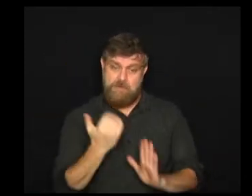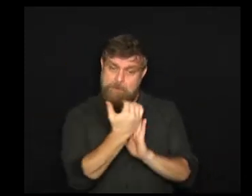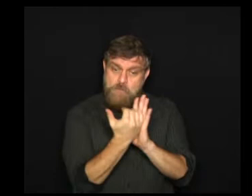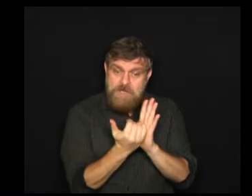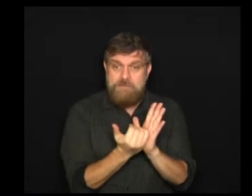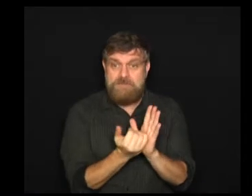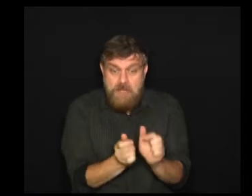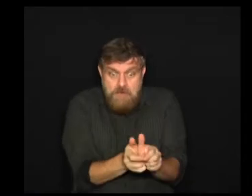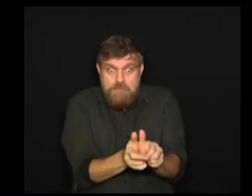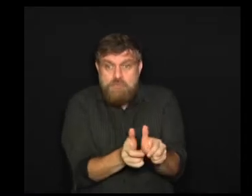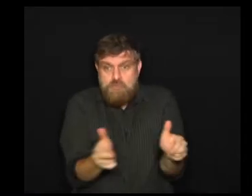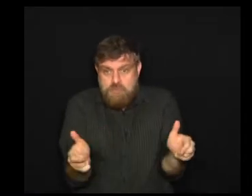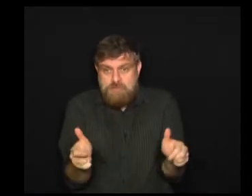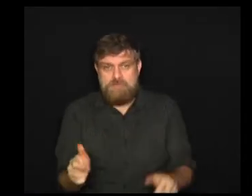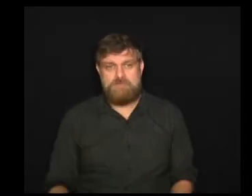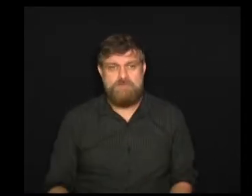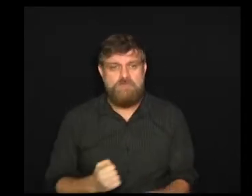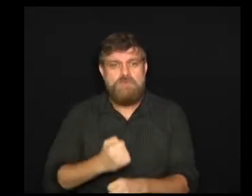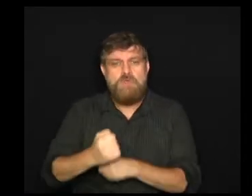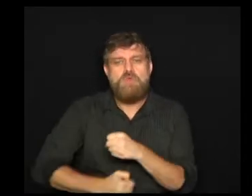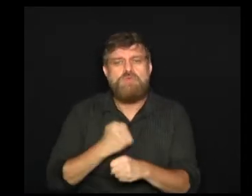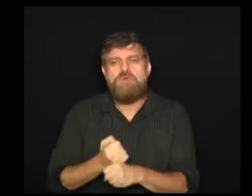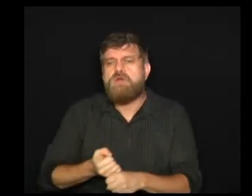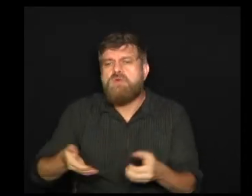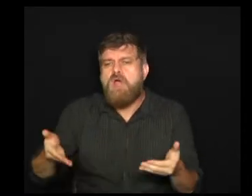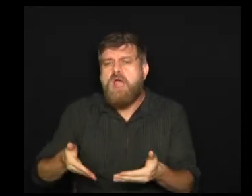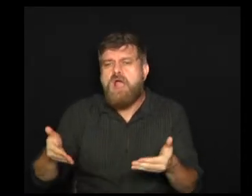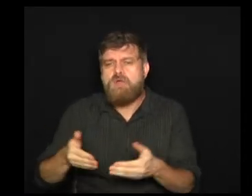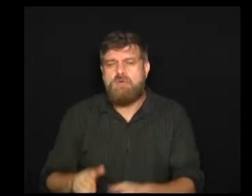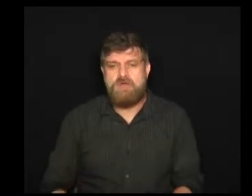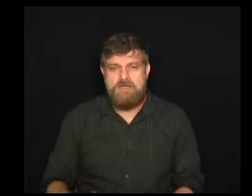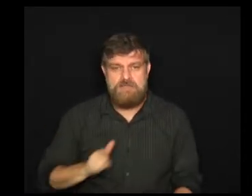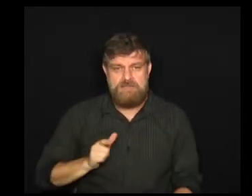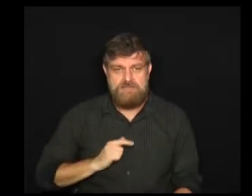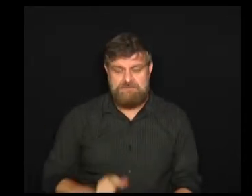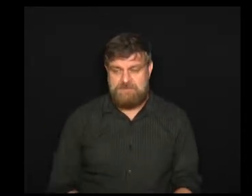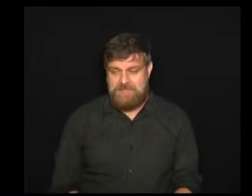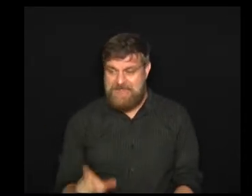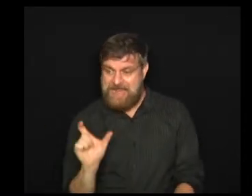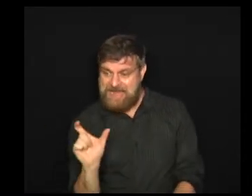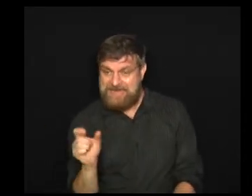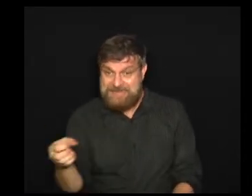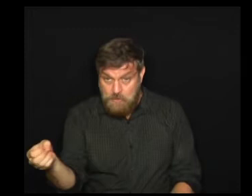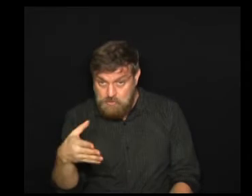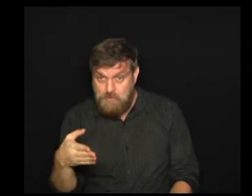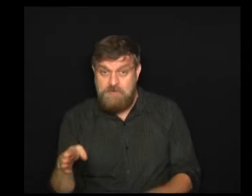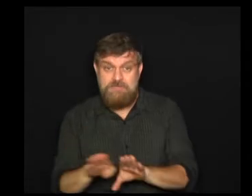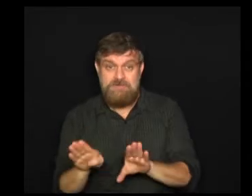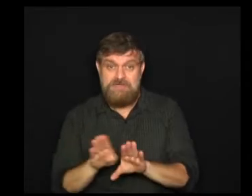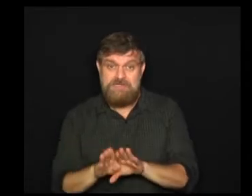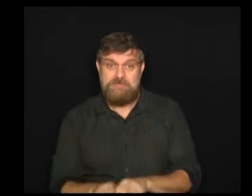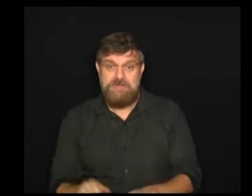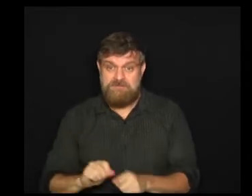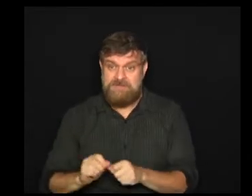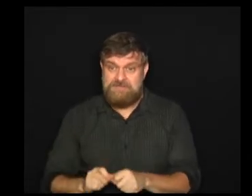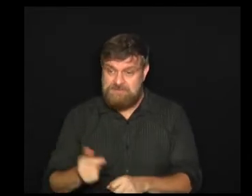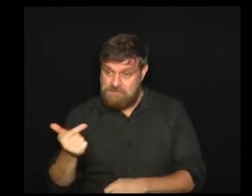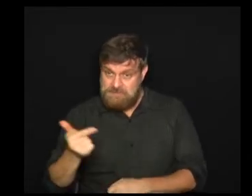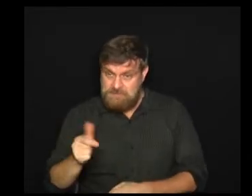pouquinho. E só esse ano nós tivemos, entre cartões novos e renovações,